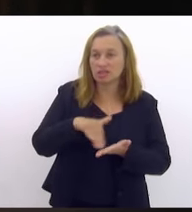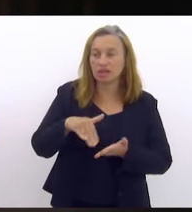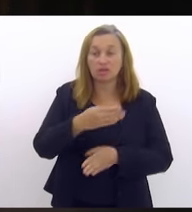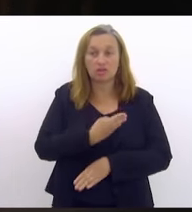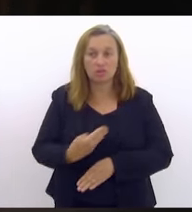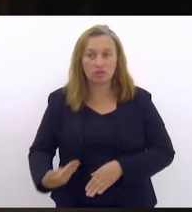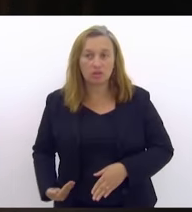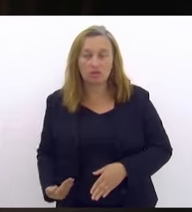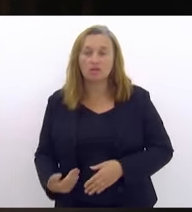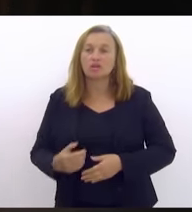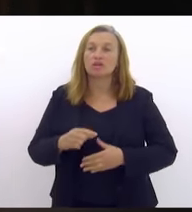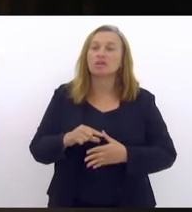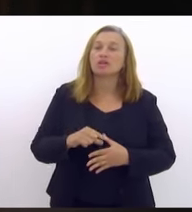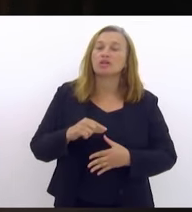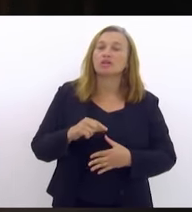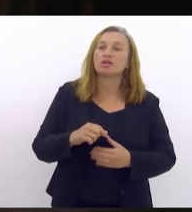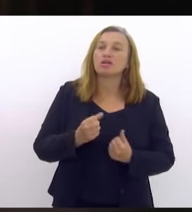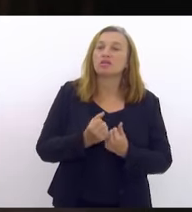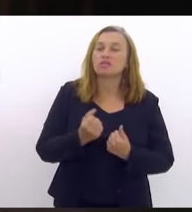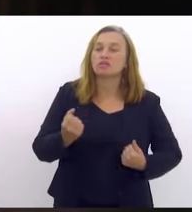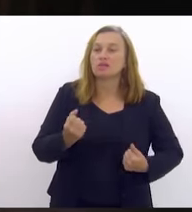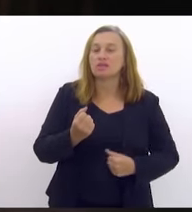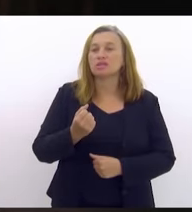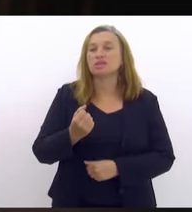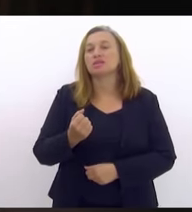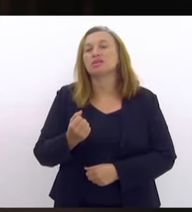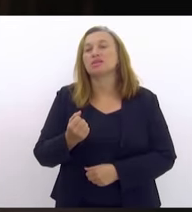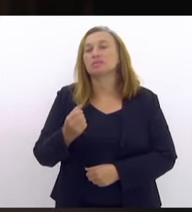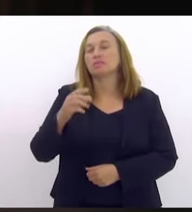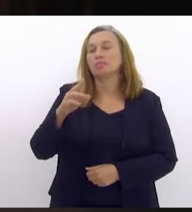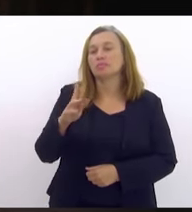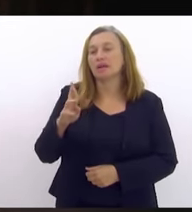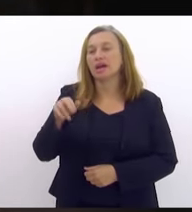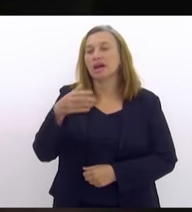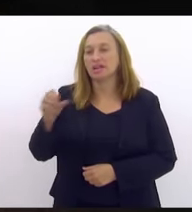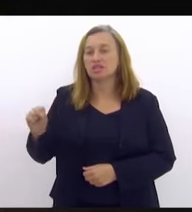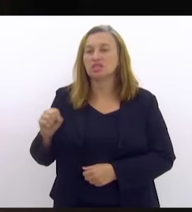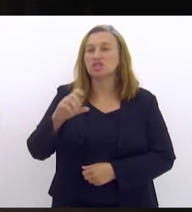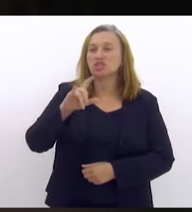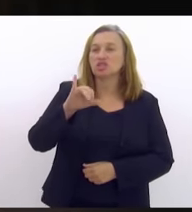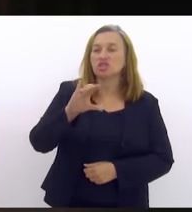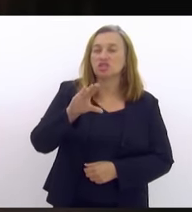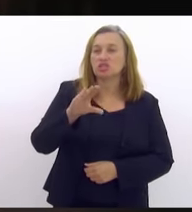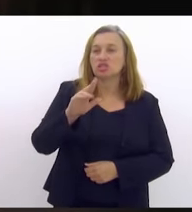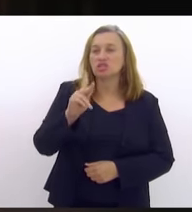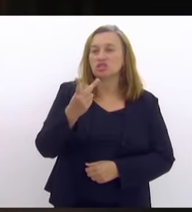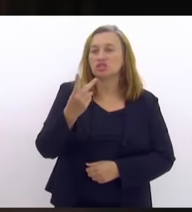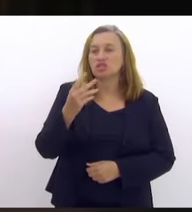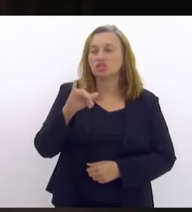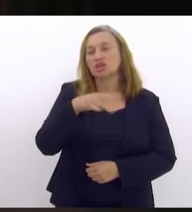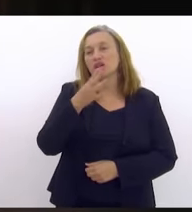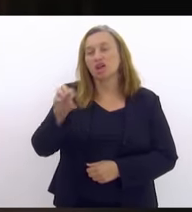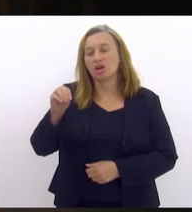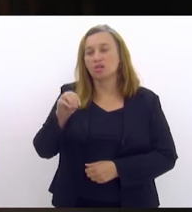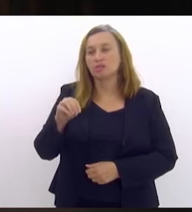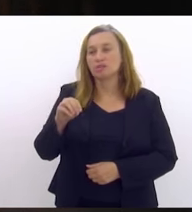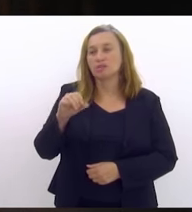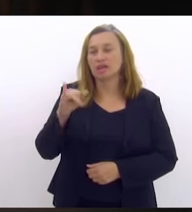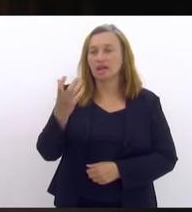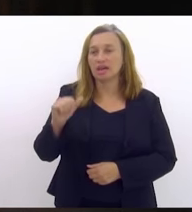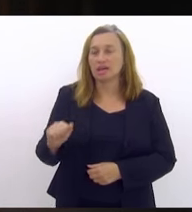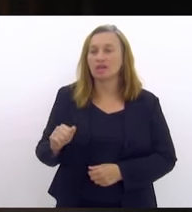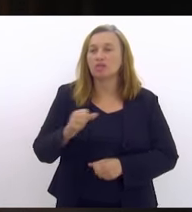não vi se o Braz está aqui também, ajudou muita gente, o Lucas, Chicão da Ilha, cada um de vocês. Então, o ano